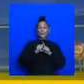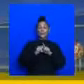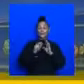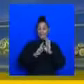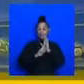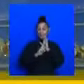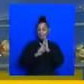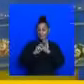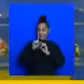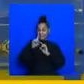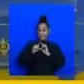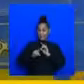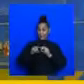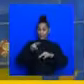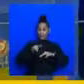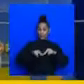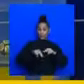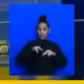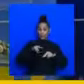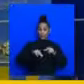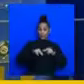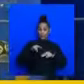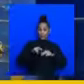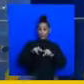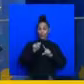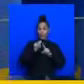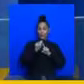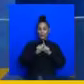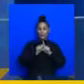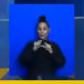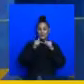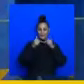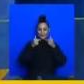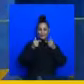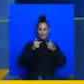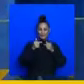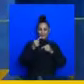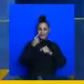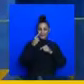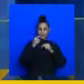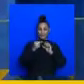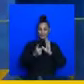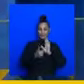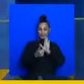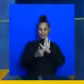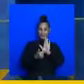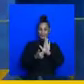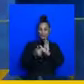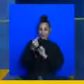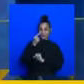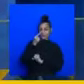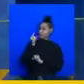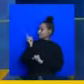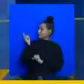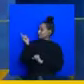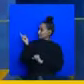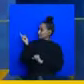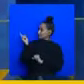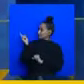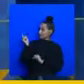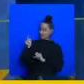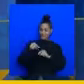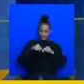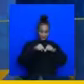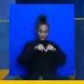é junho, junho é o mês da sorte. A nossa câmera tá mostrando aí as dezenas